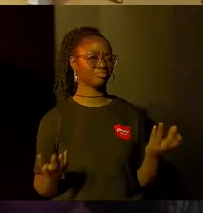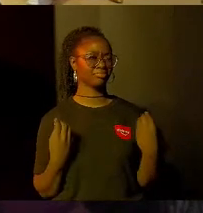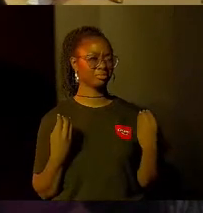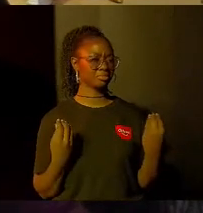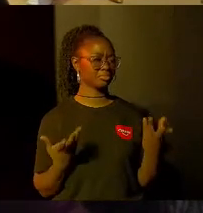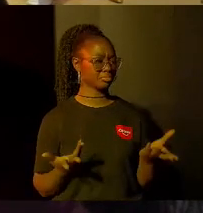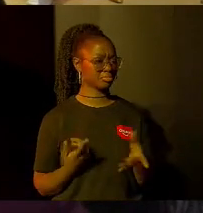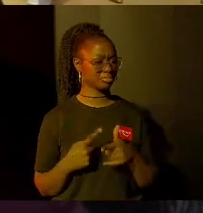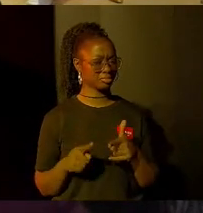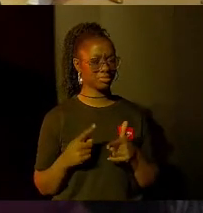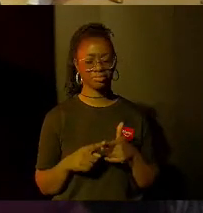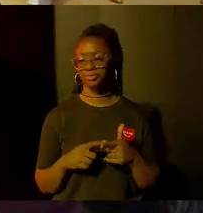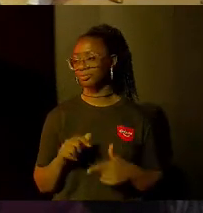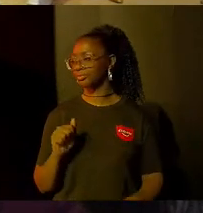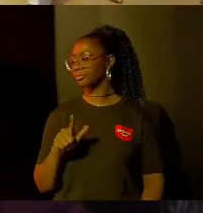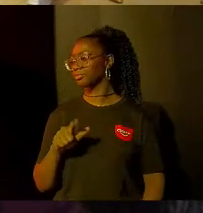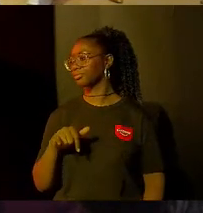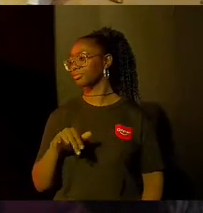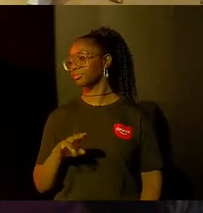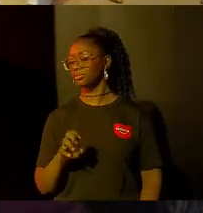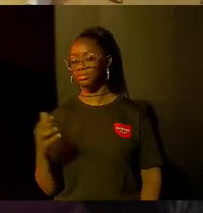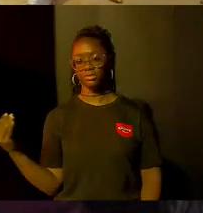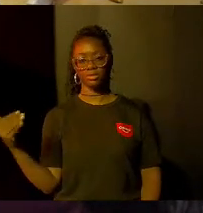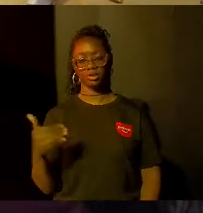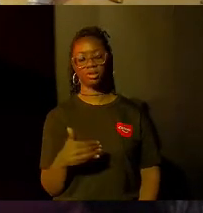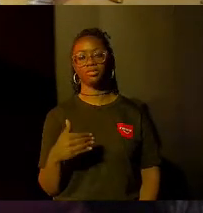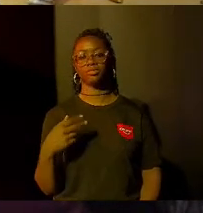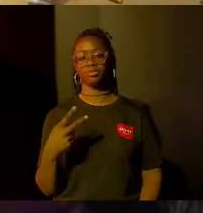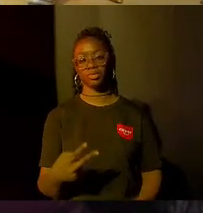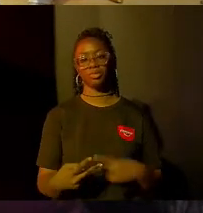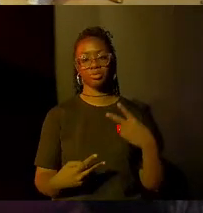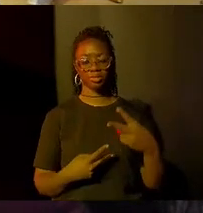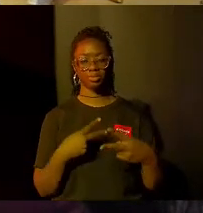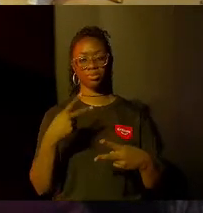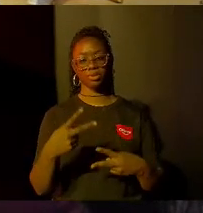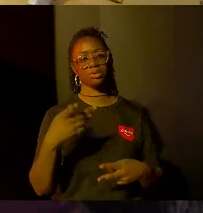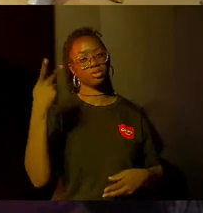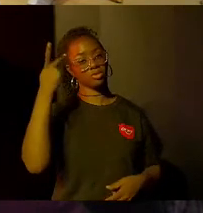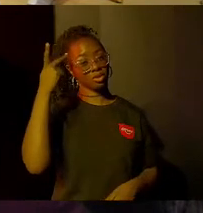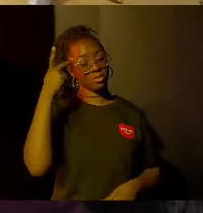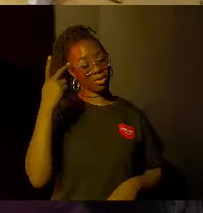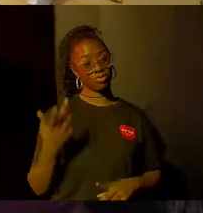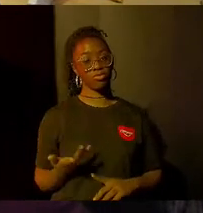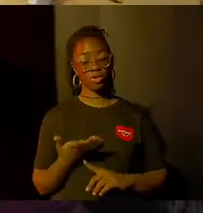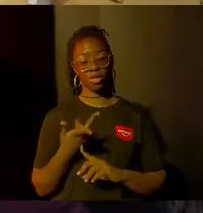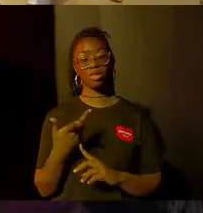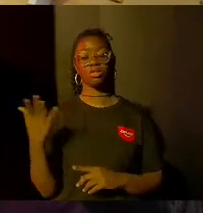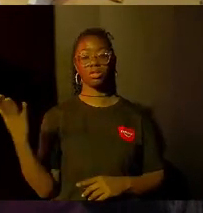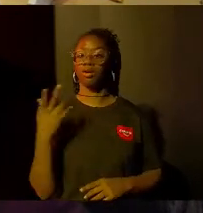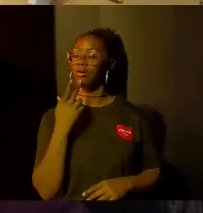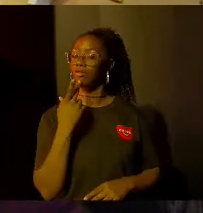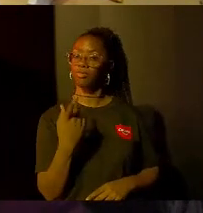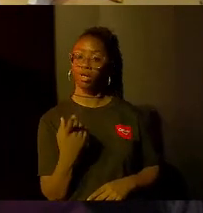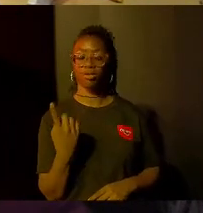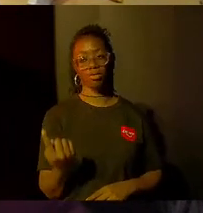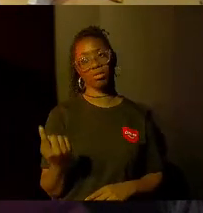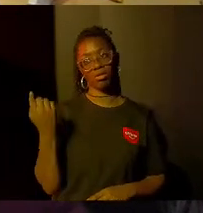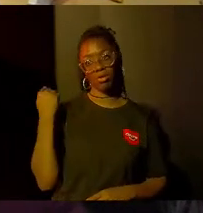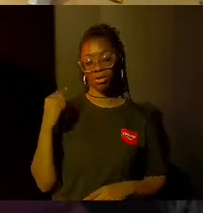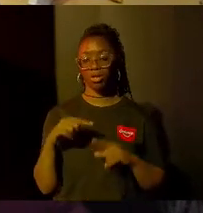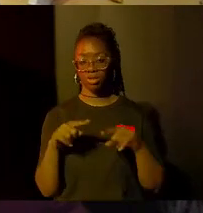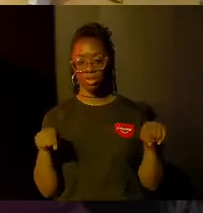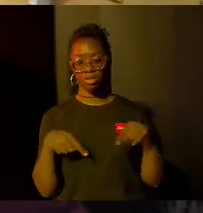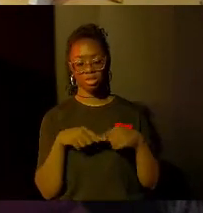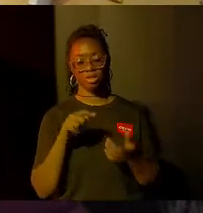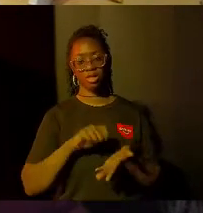problema Aline quando ela veio da Bienal de São Paulo de artes e ela comentou com televisão lá na sala dos